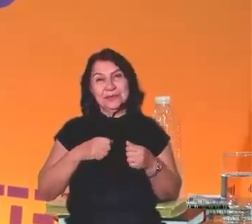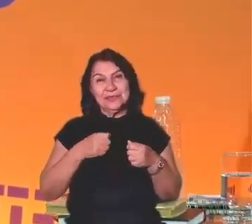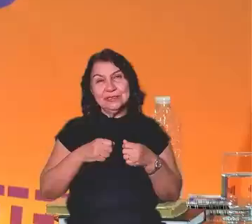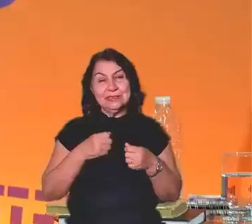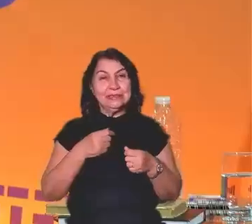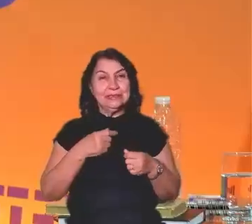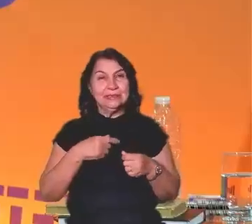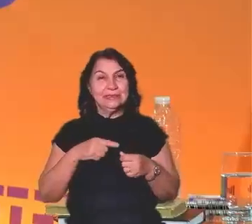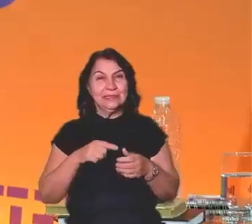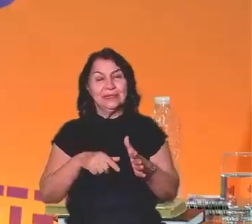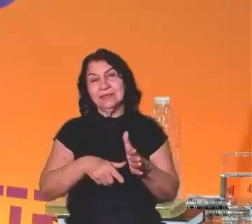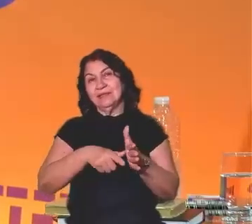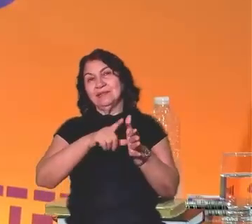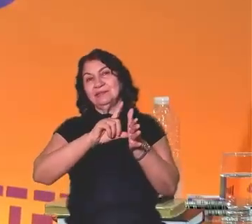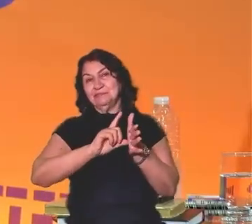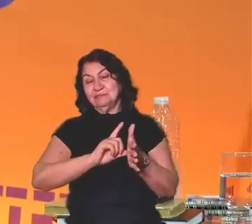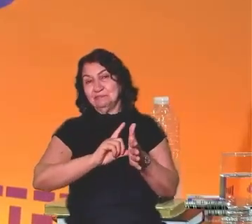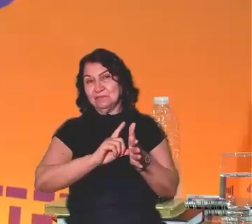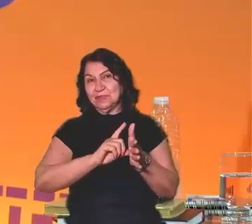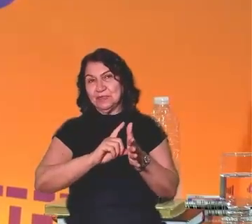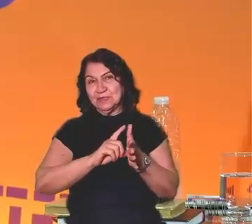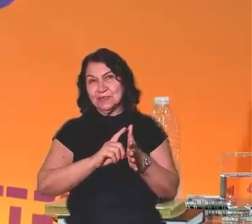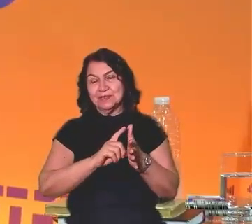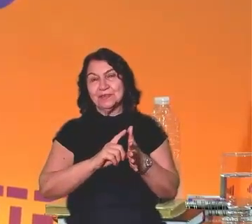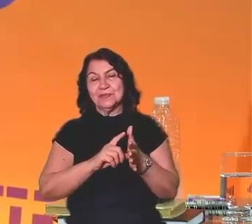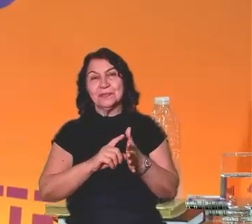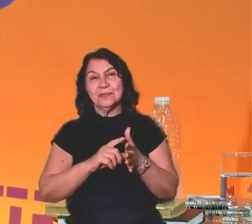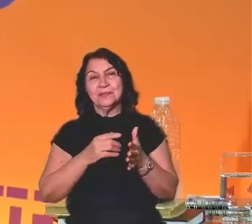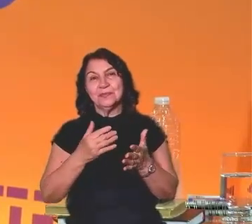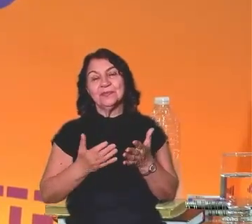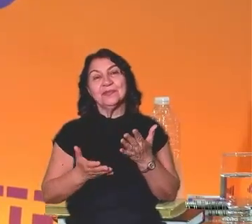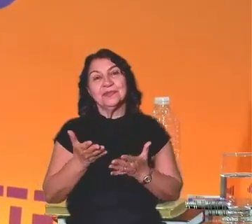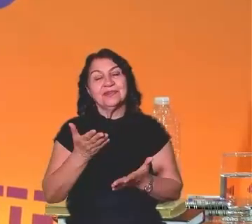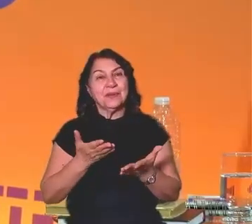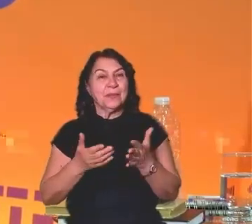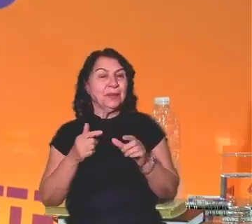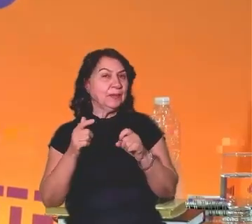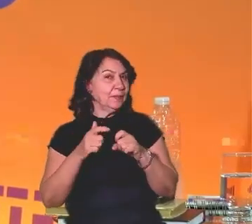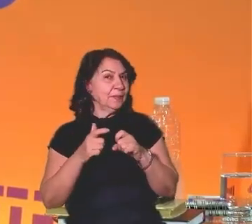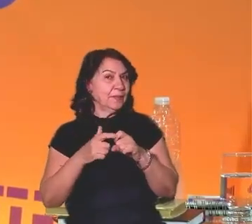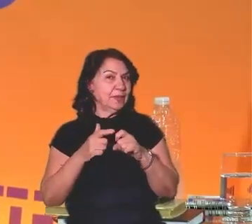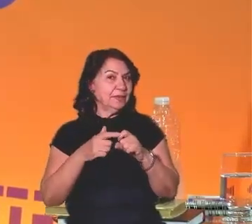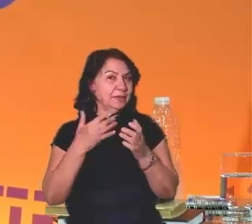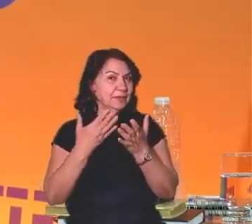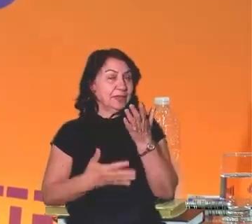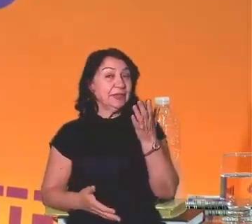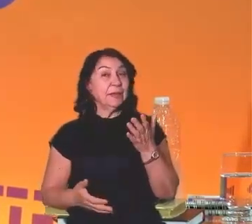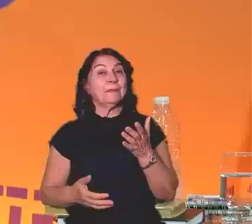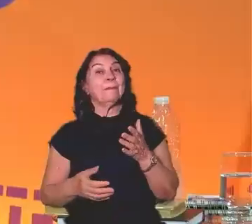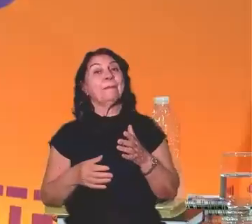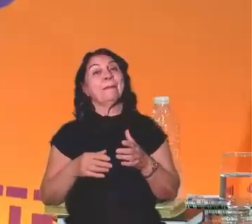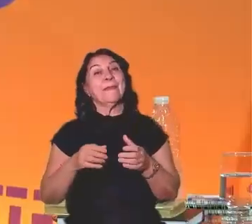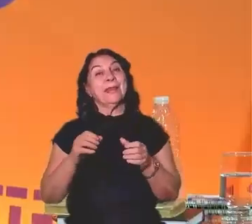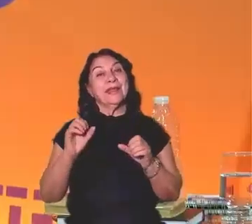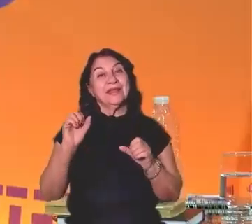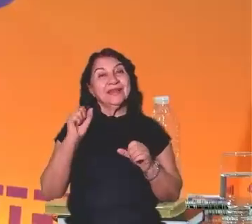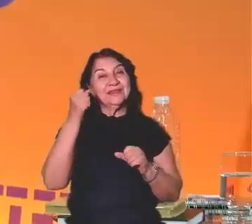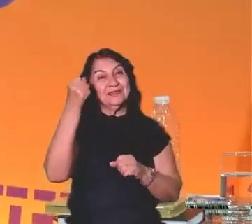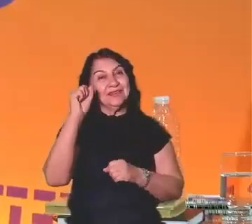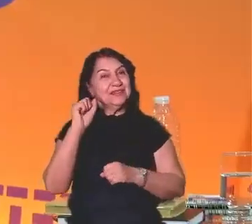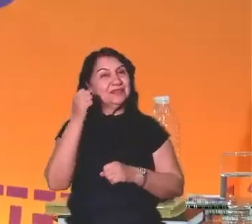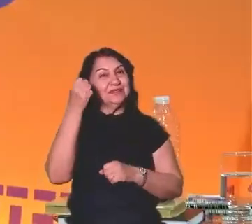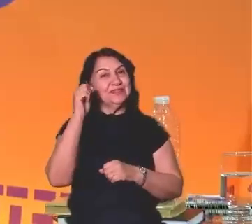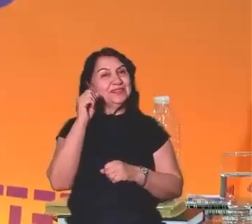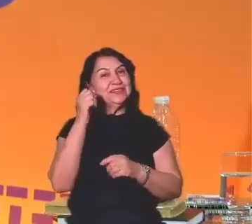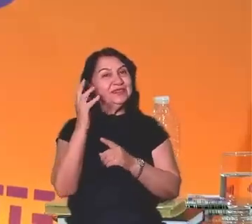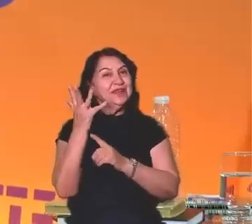uma terapia, alguma coisa, qual que é a disciplina escolhida para sair, para perder durante a semana? Educação física, arte